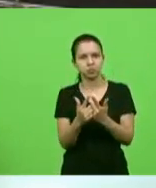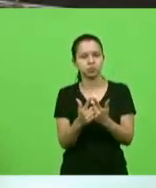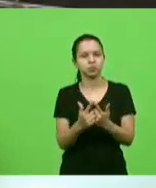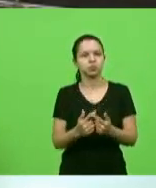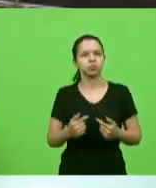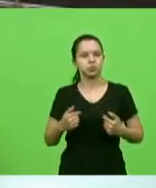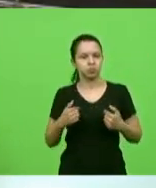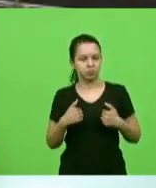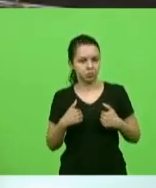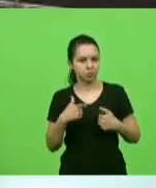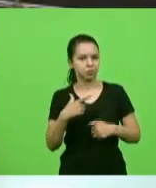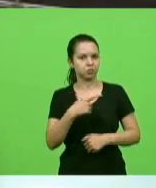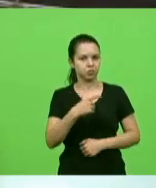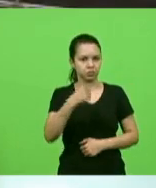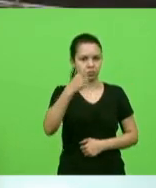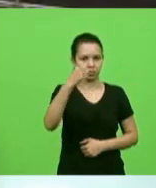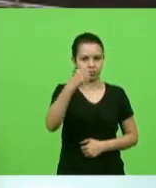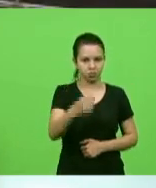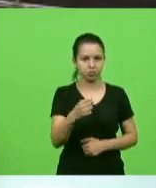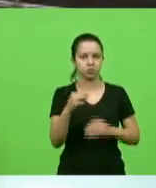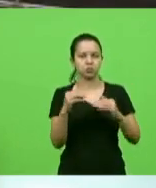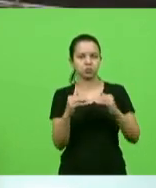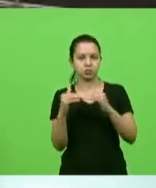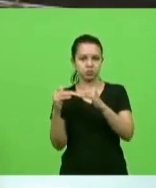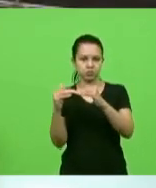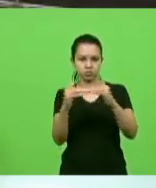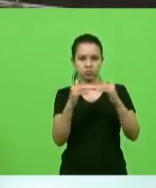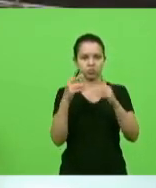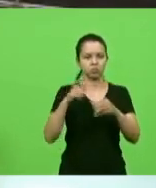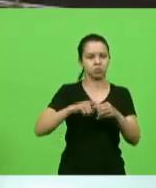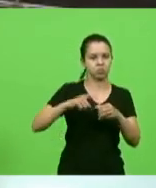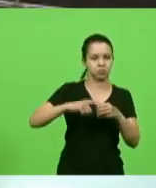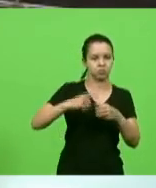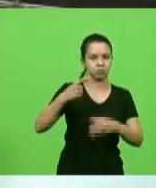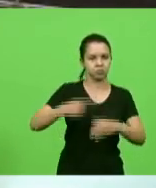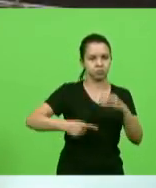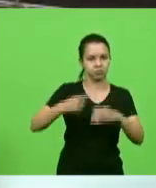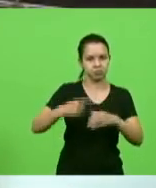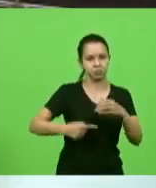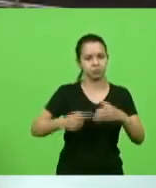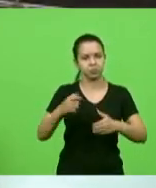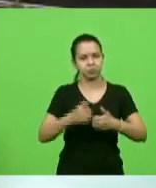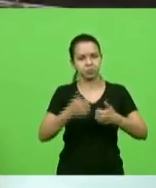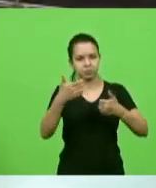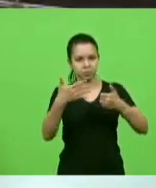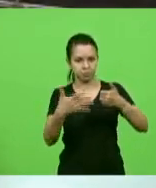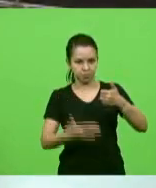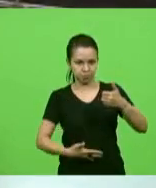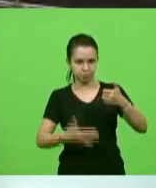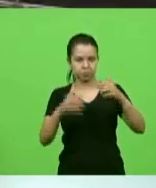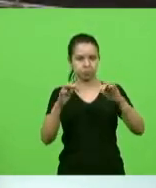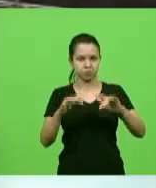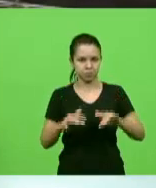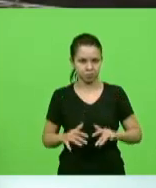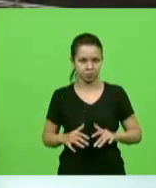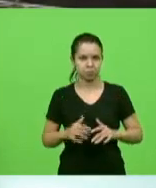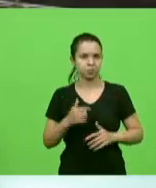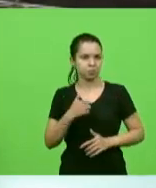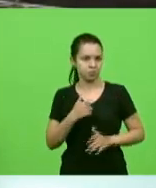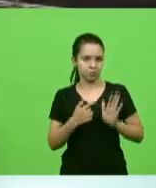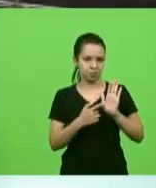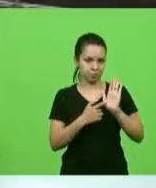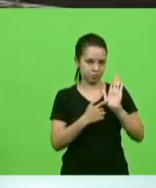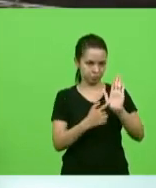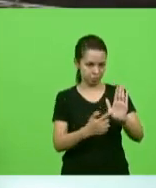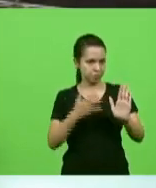sendo eleito de modo unânime pelos membros da comissão como o seu relato eu apresentei meu